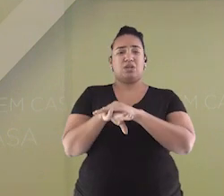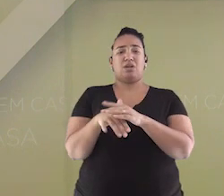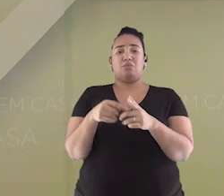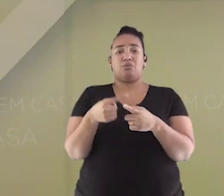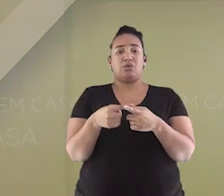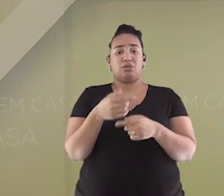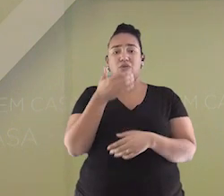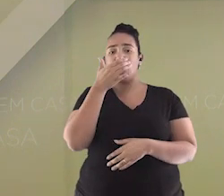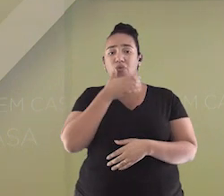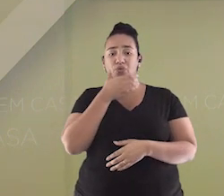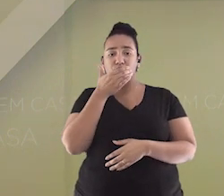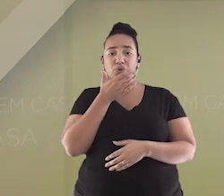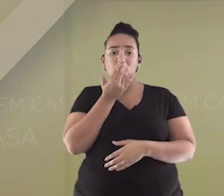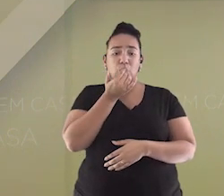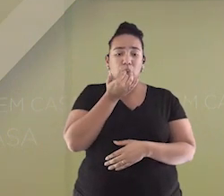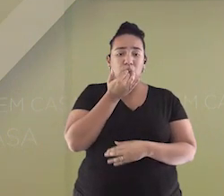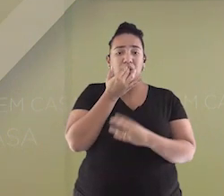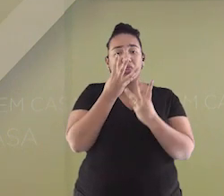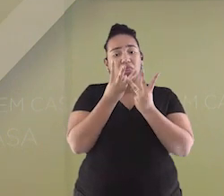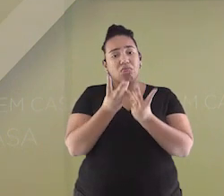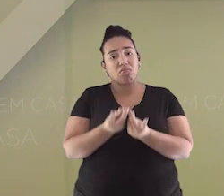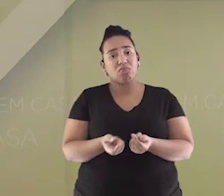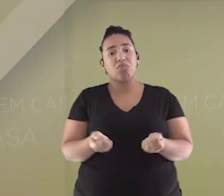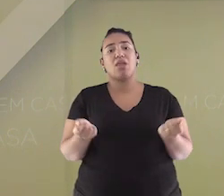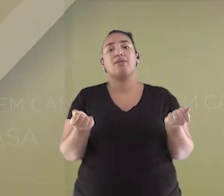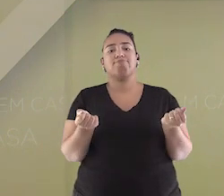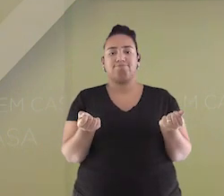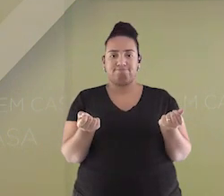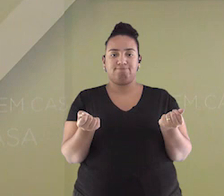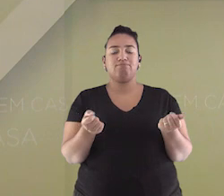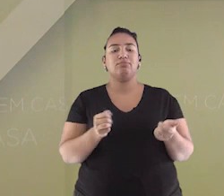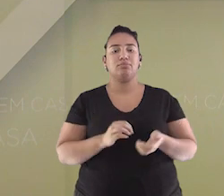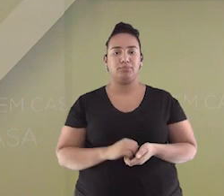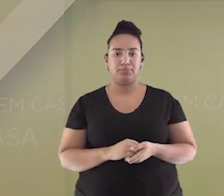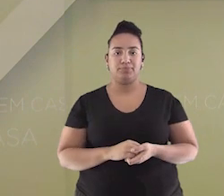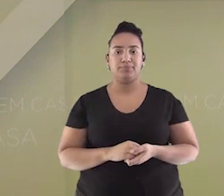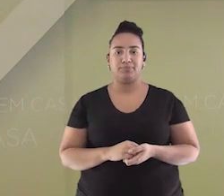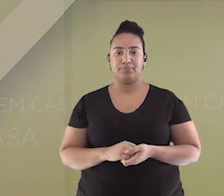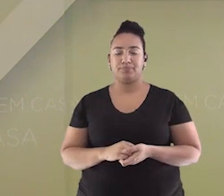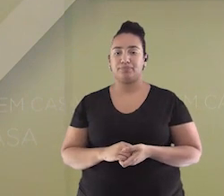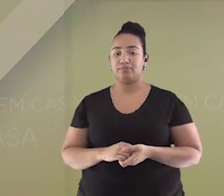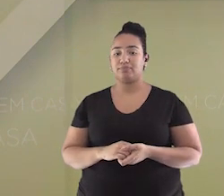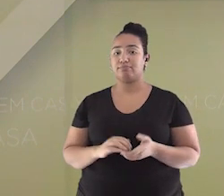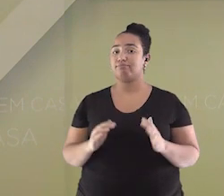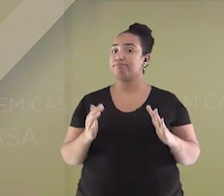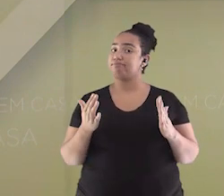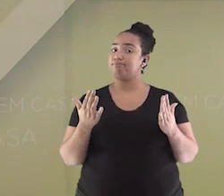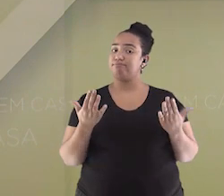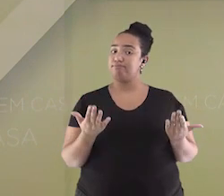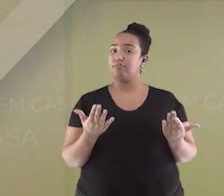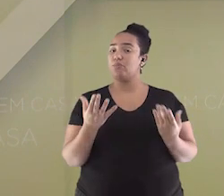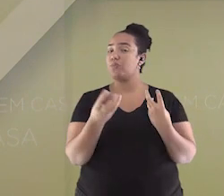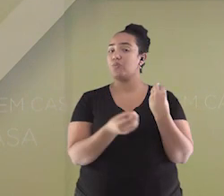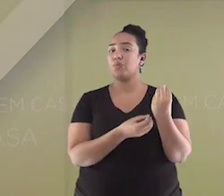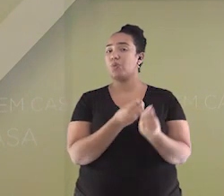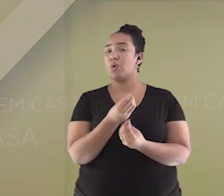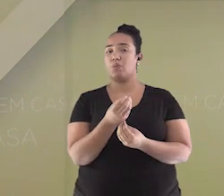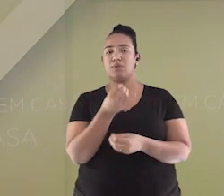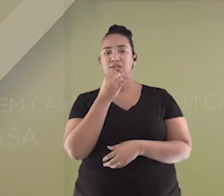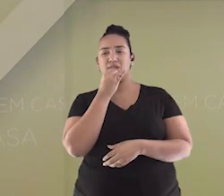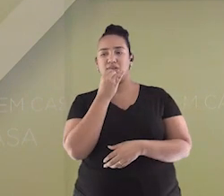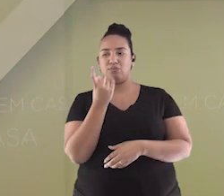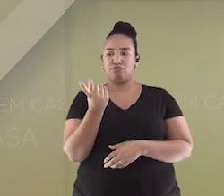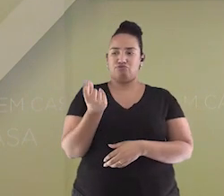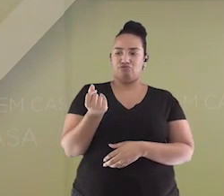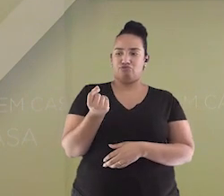já que os alimentos eram perecíveis, ou seja, eles estragavam. Então, a melhor forma de conseguir guardar